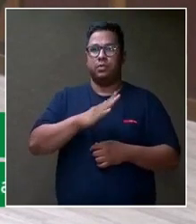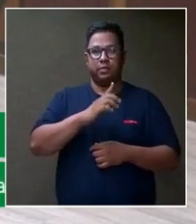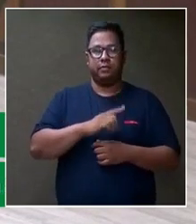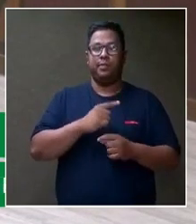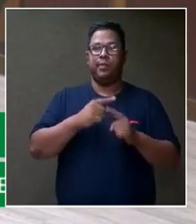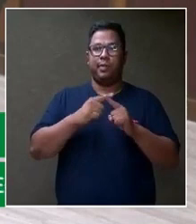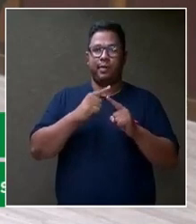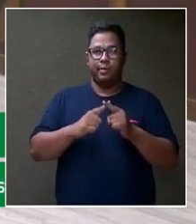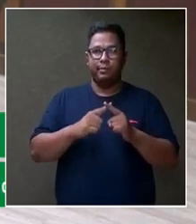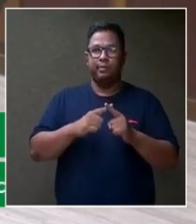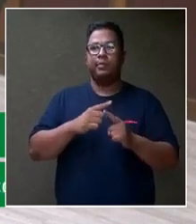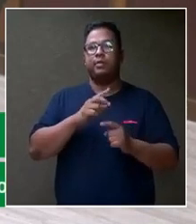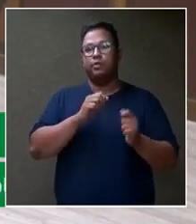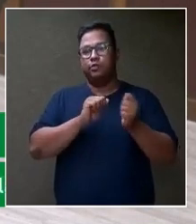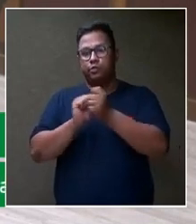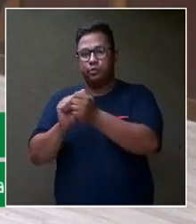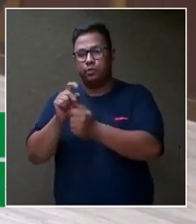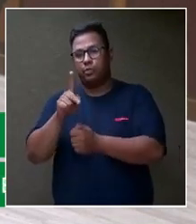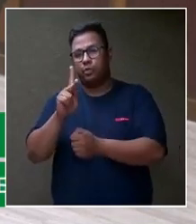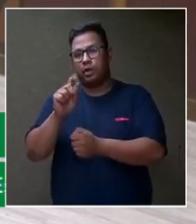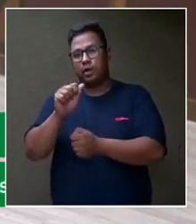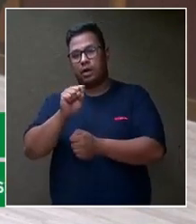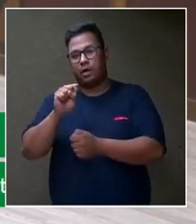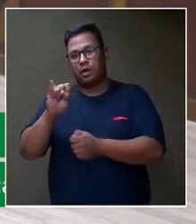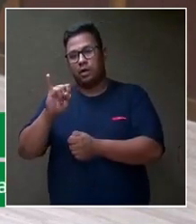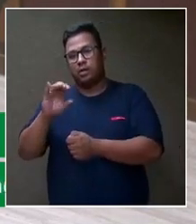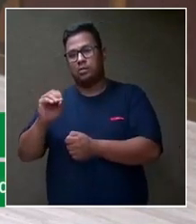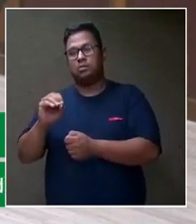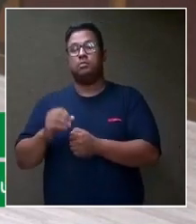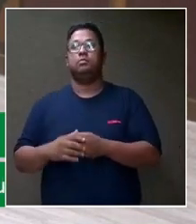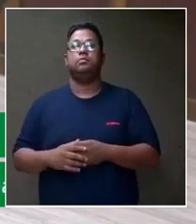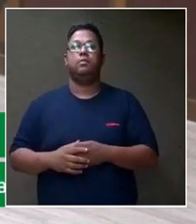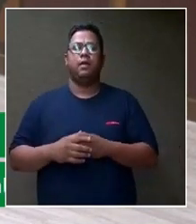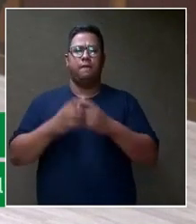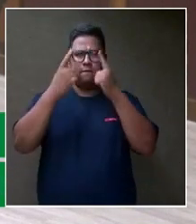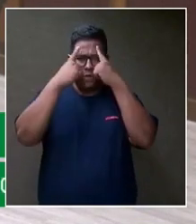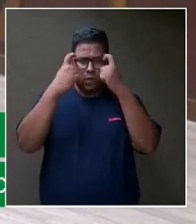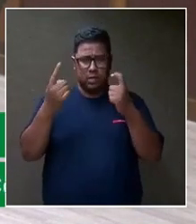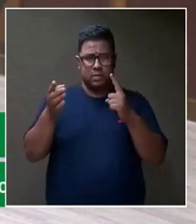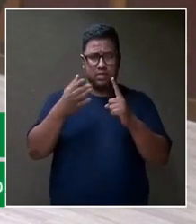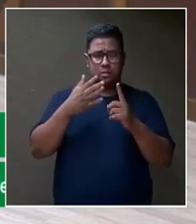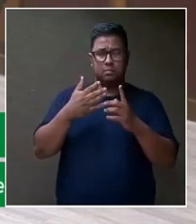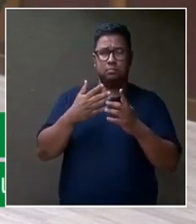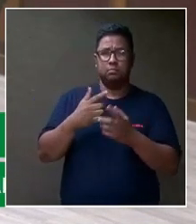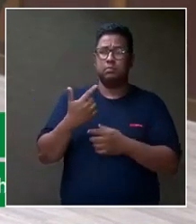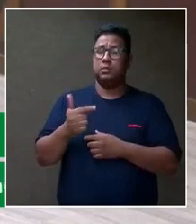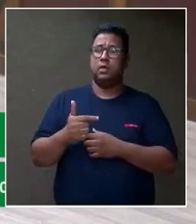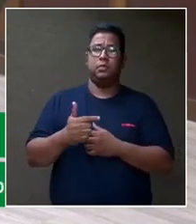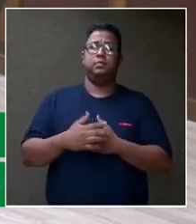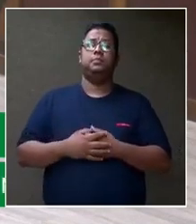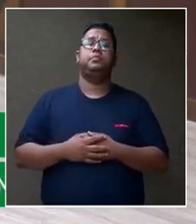causa disso. A Emily mandou alguma mensagem para a senhora sobre violência doméstica? Não, senhor.